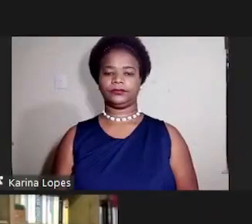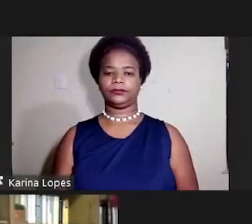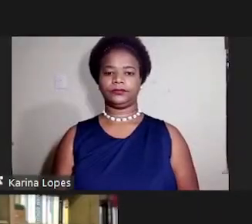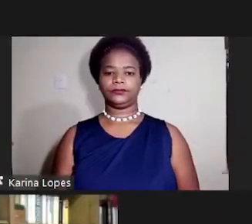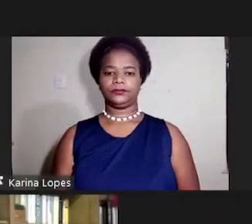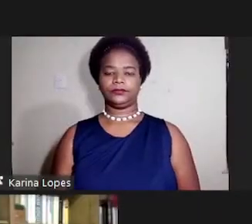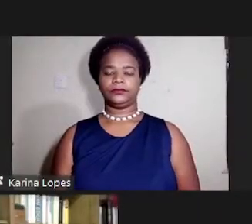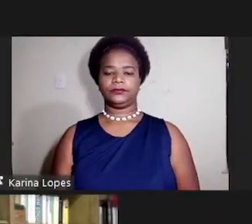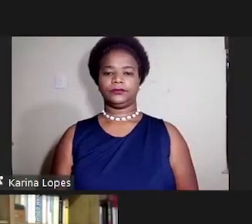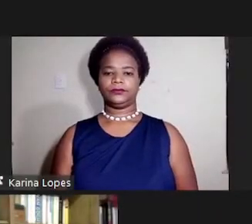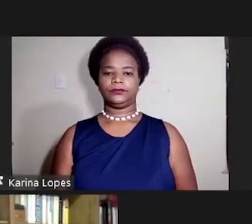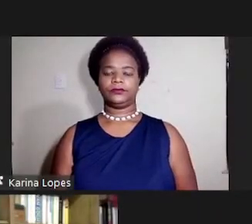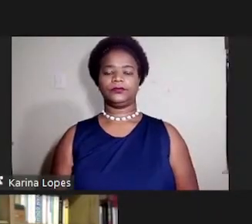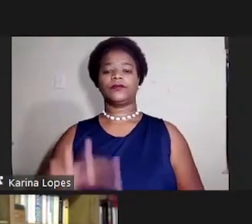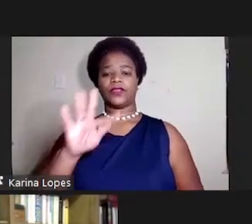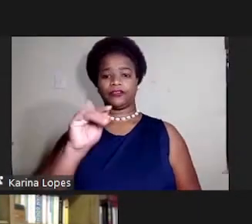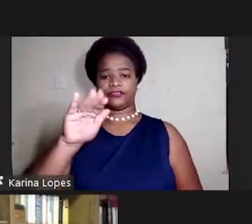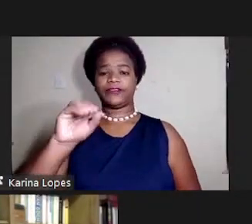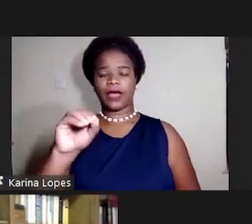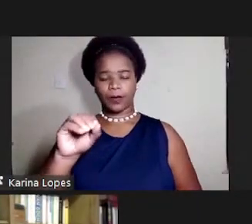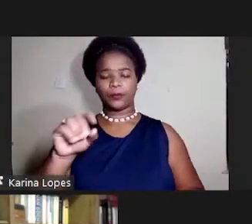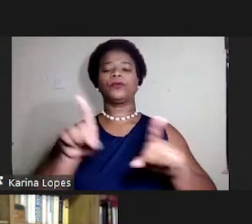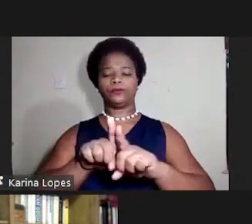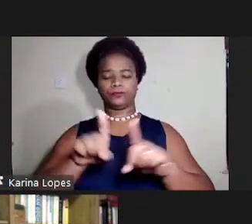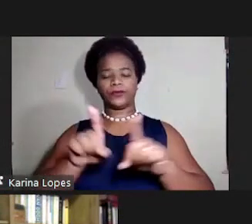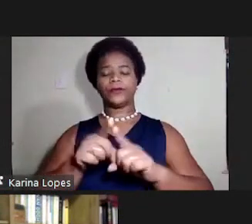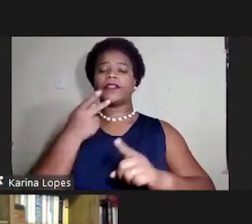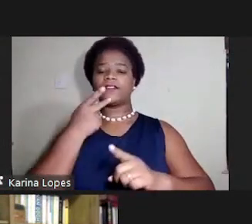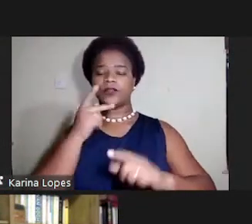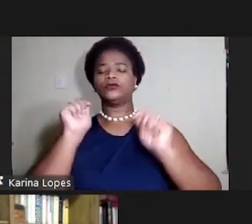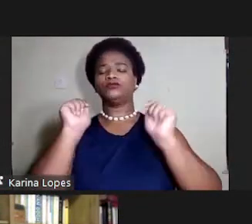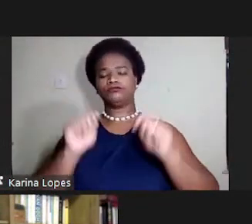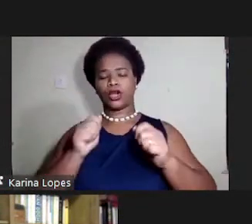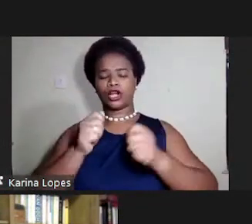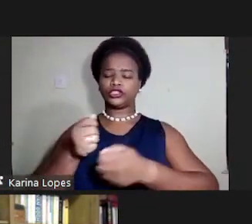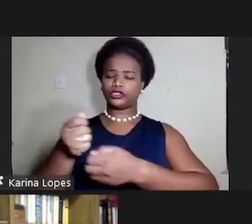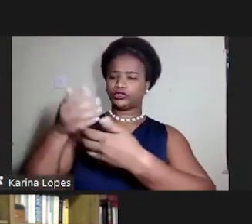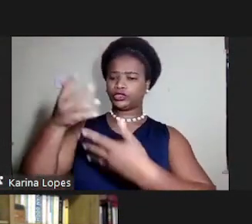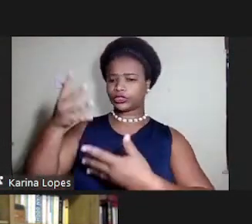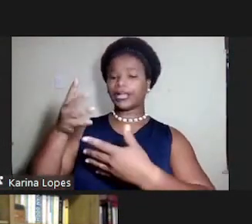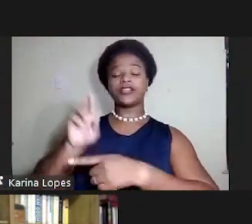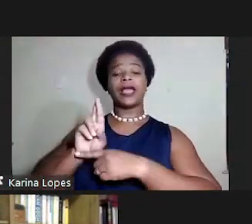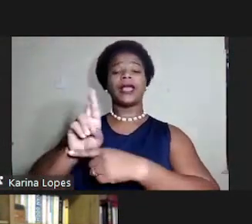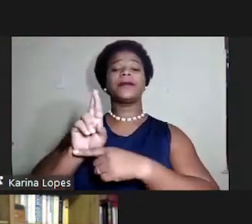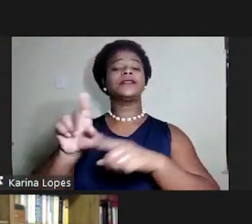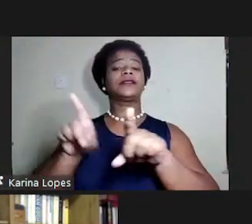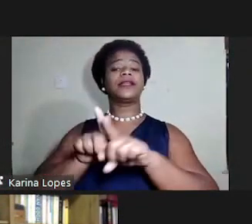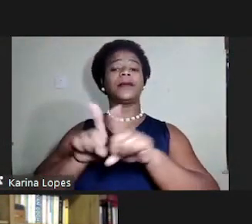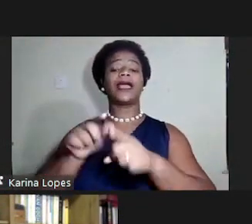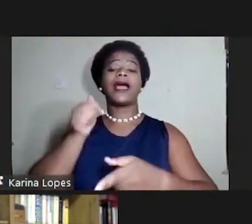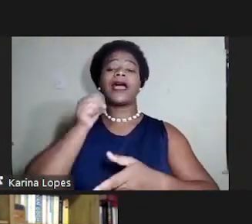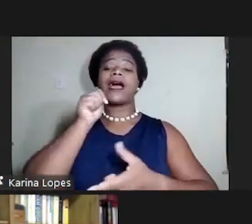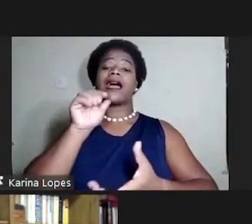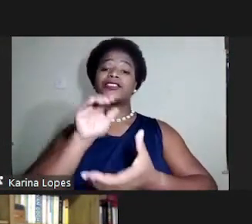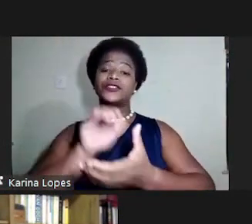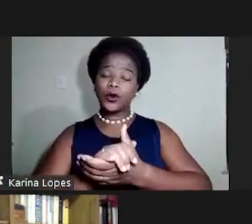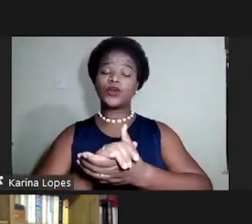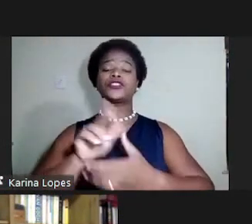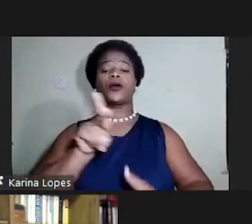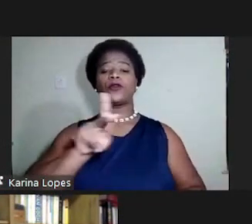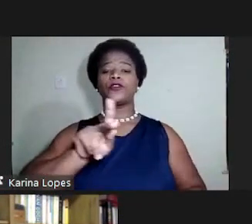Fábio ali também fez a menção de mandar no chat para a gente que ele representa também a esposa do professor Zuínglio, Elisandra